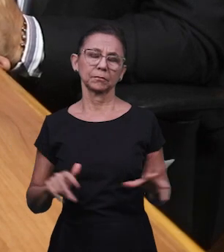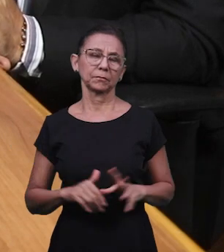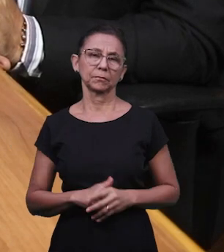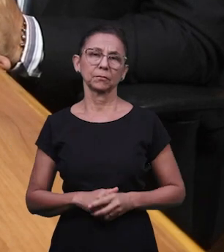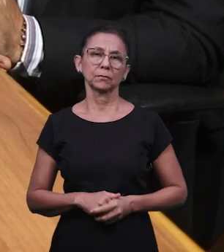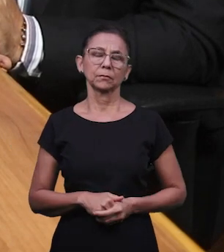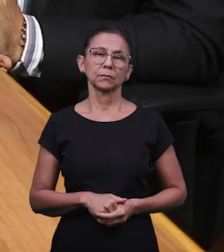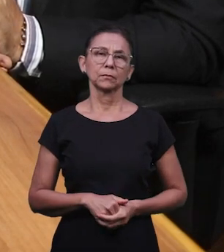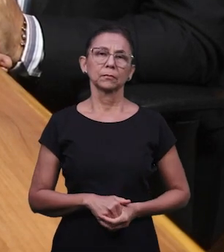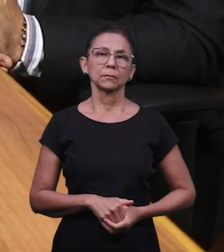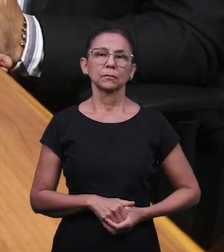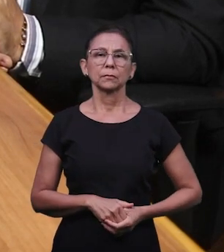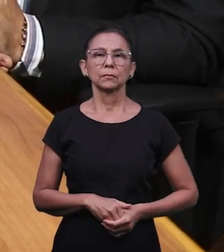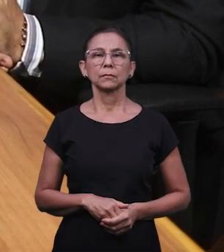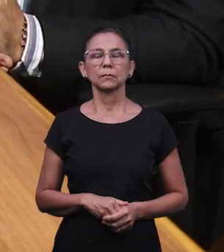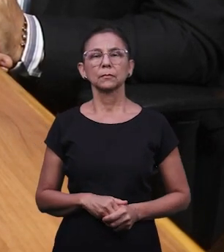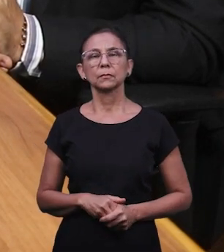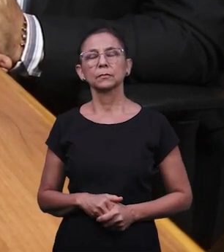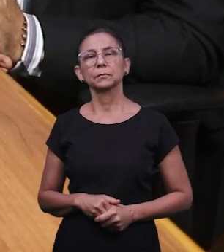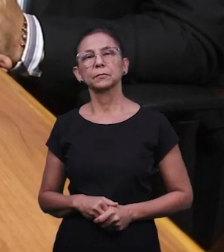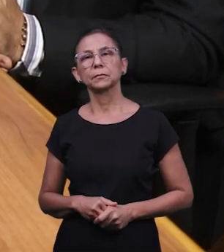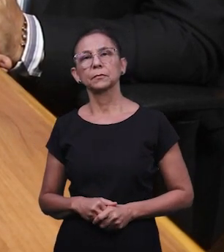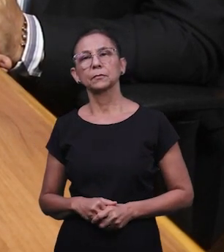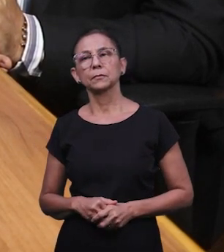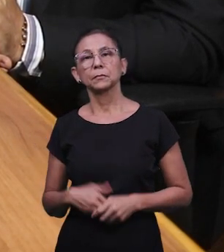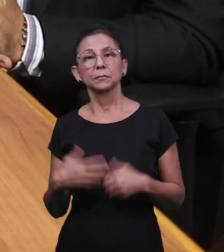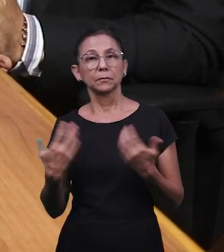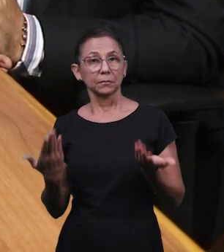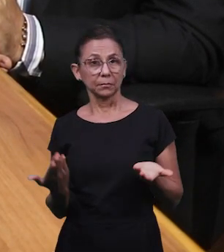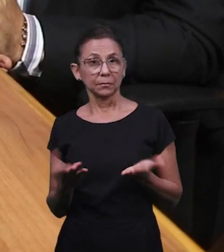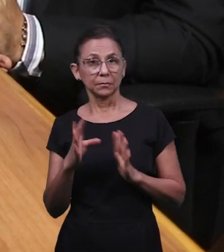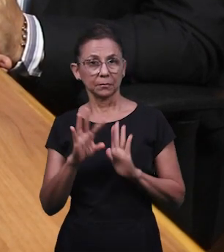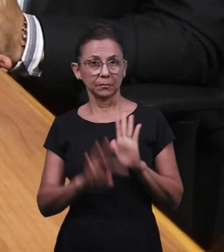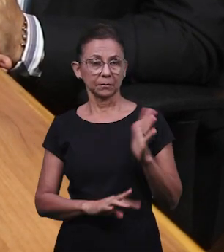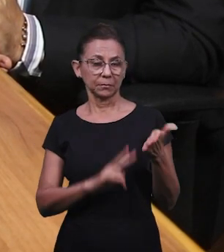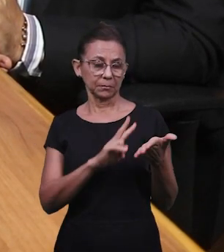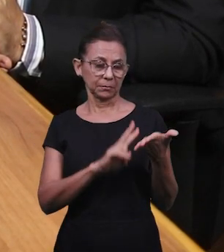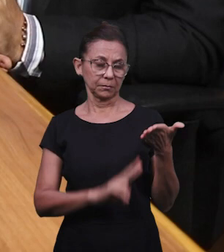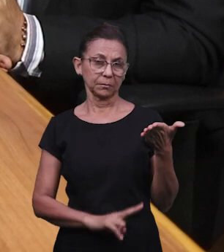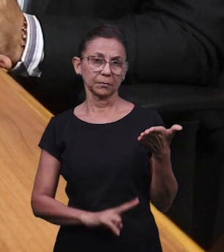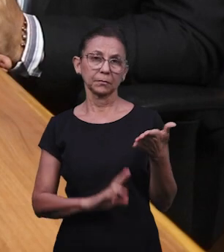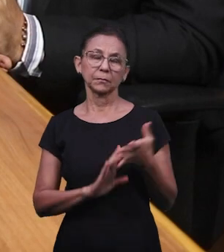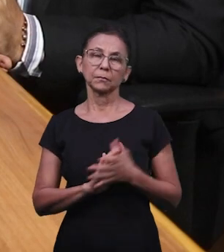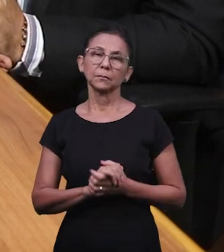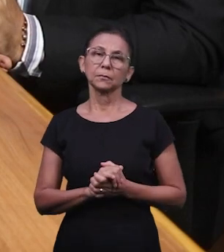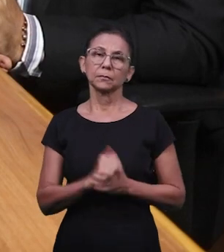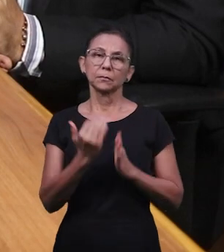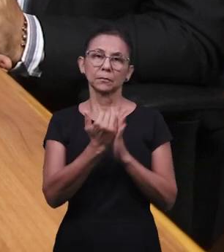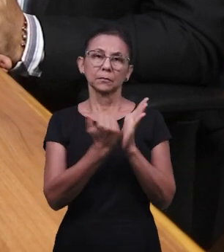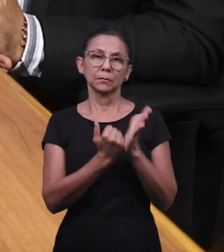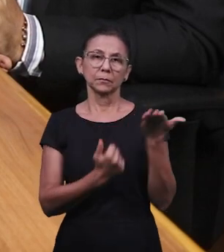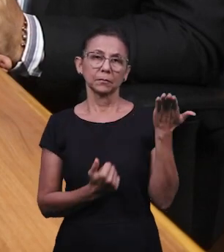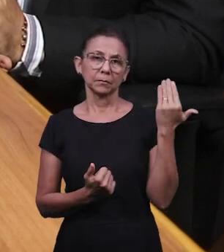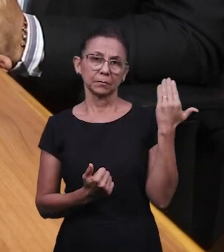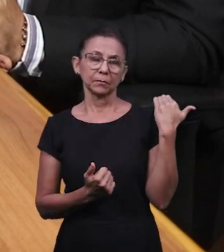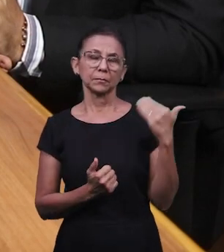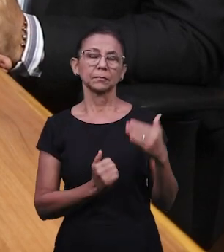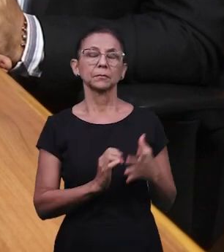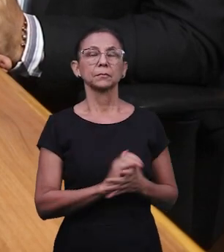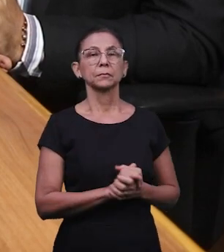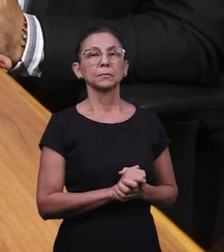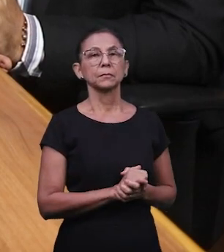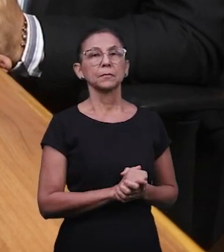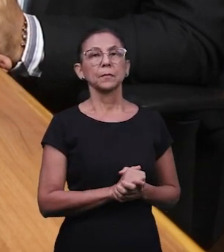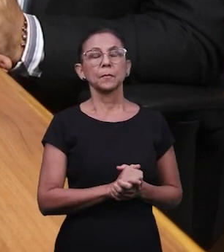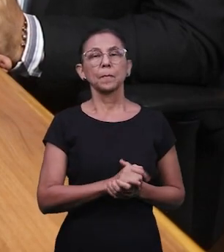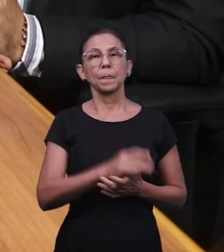né? Então, por isso que o texto nós lemos na edição passada, diz